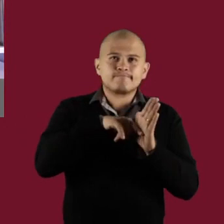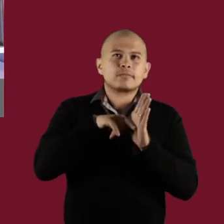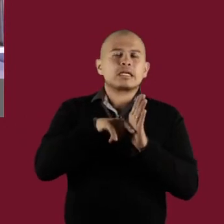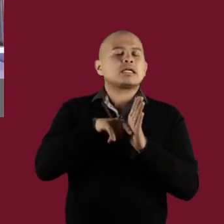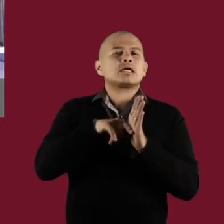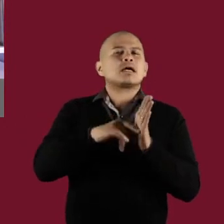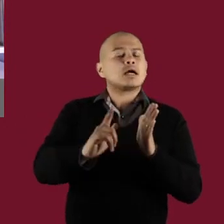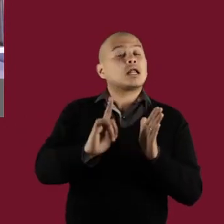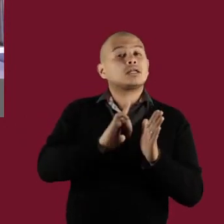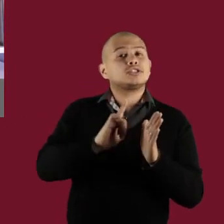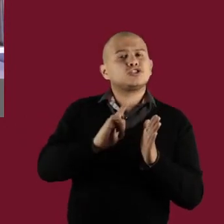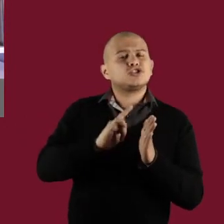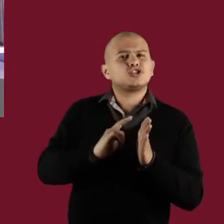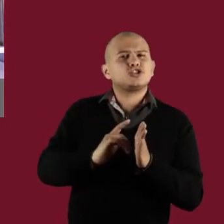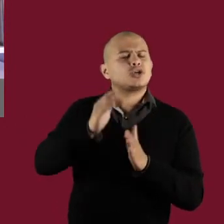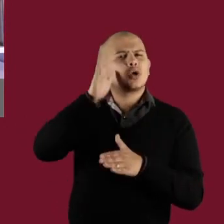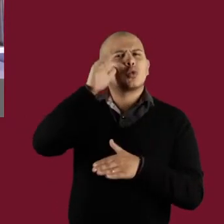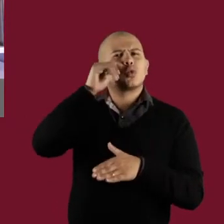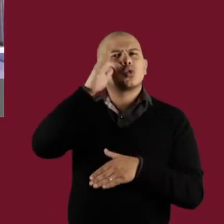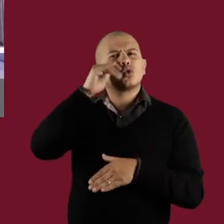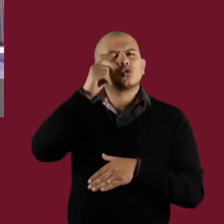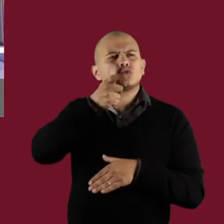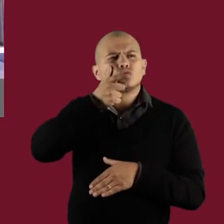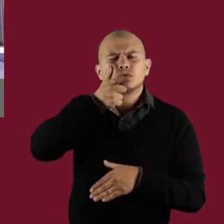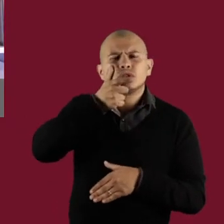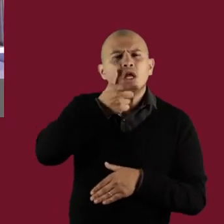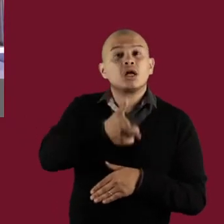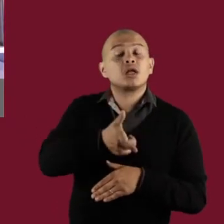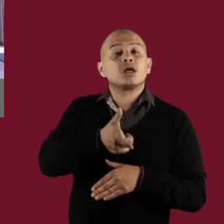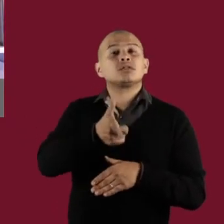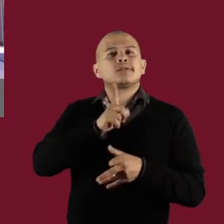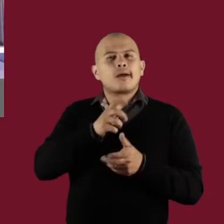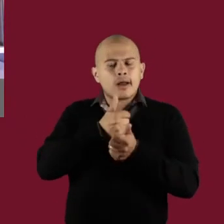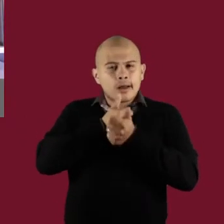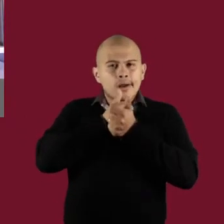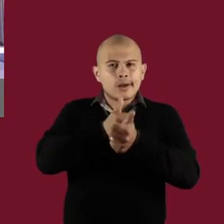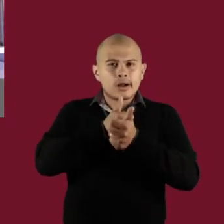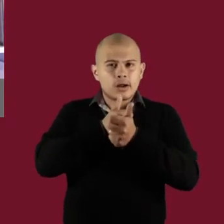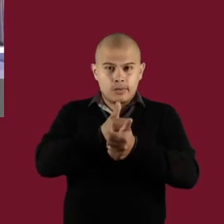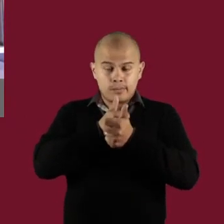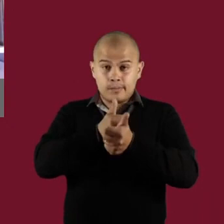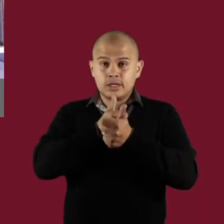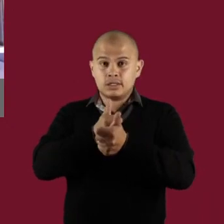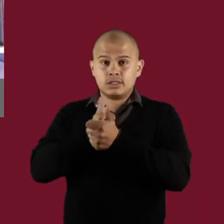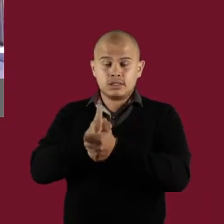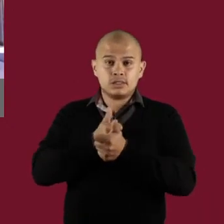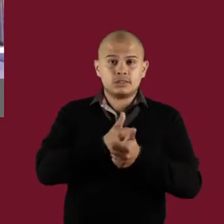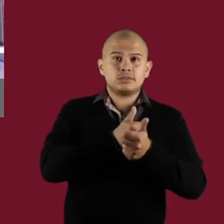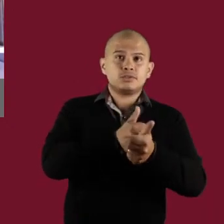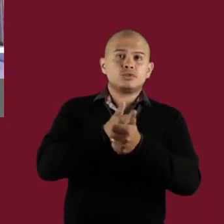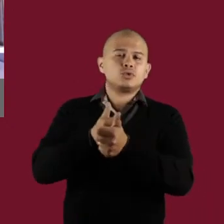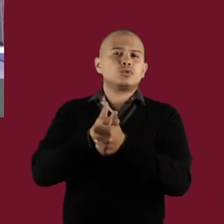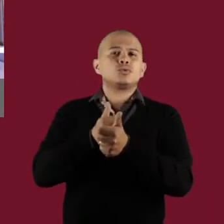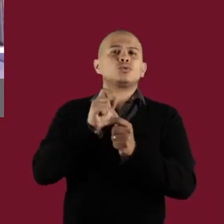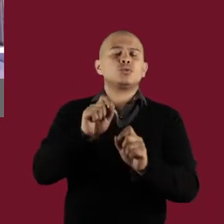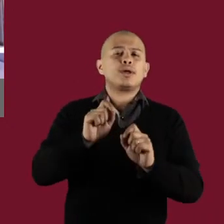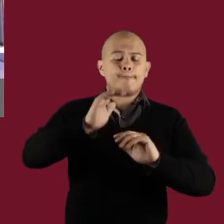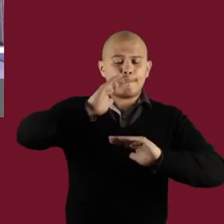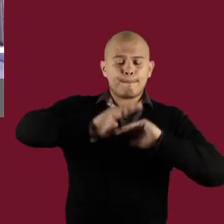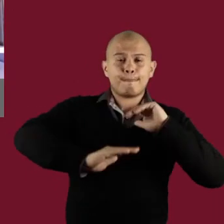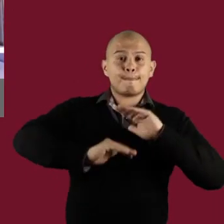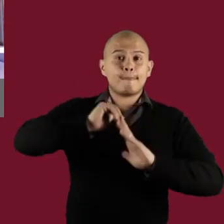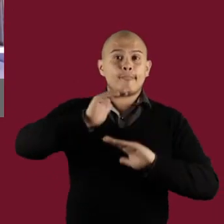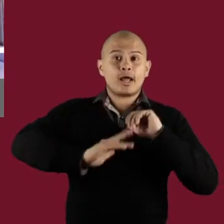acompanhando, estava fazendo assim um seguimento de práticas do período